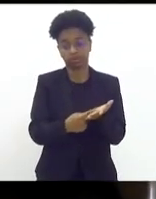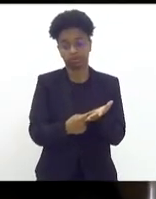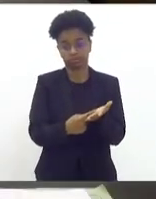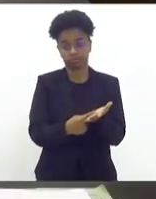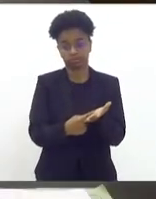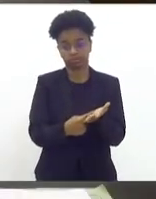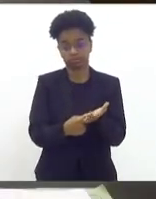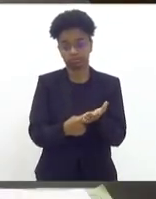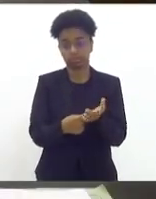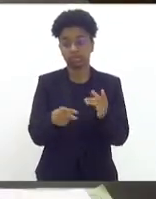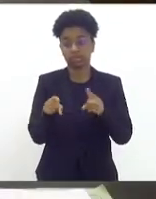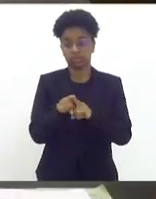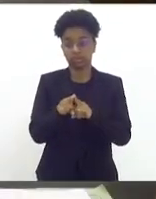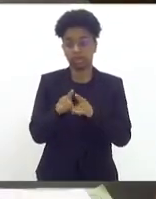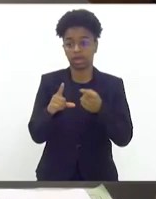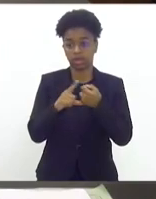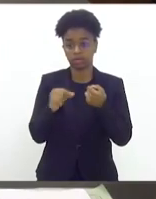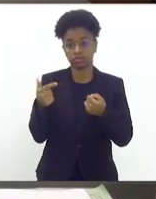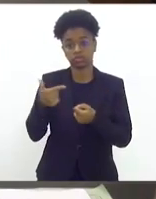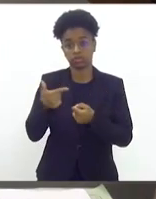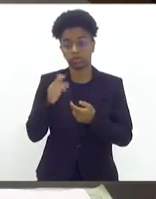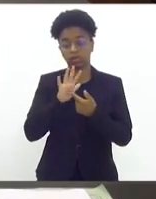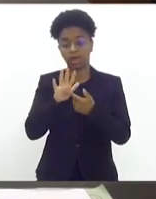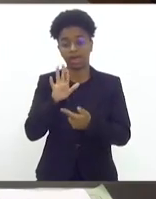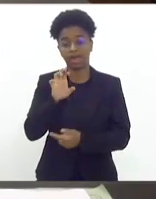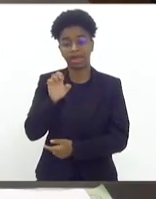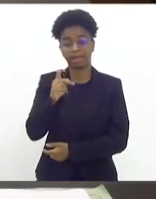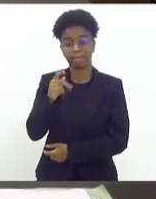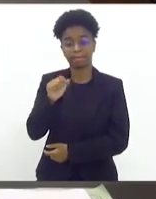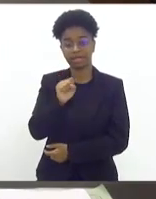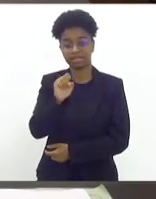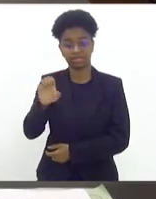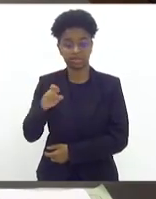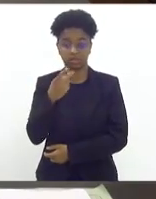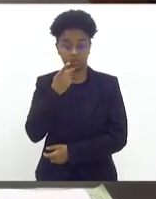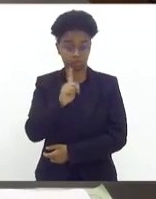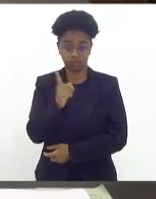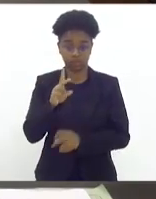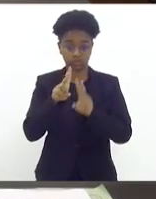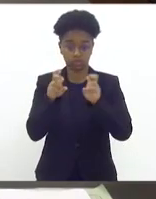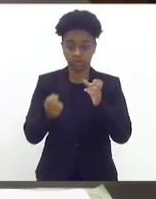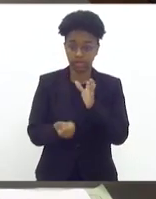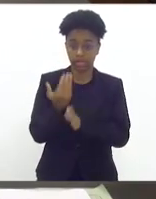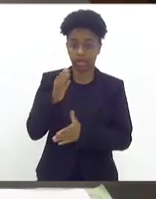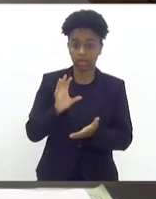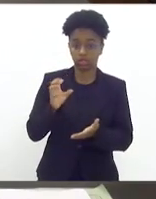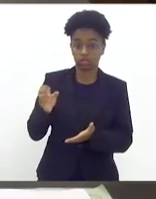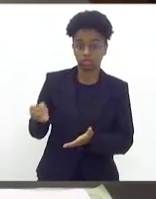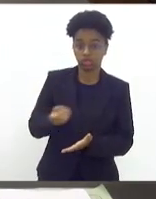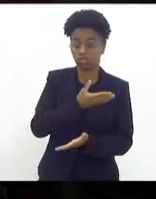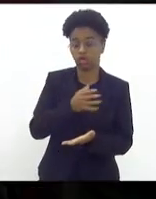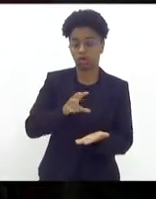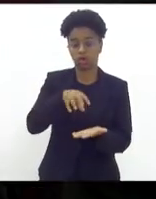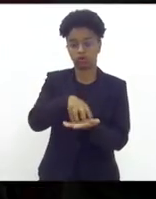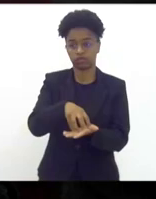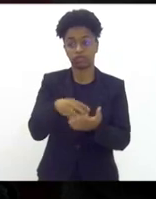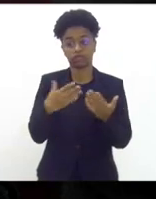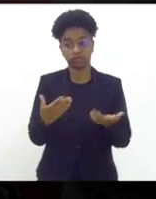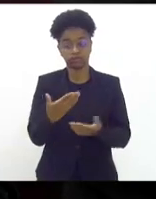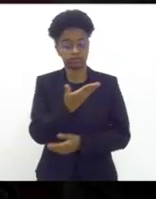ele fala, no segundo, de repasses. Ele não fala na construção de novas unidades. Né? E nisso que